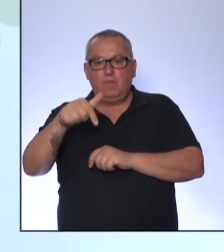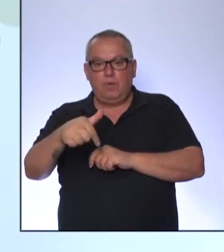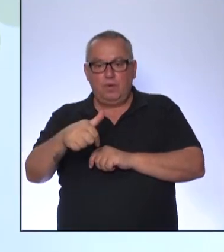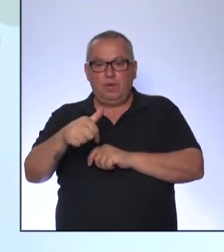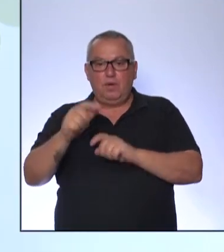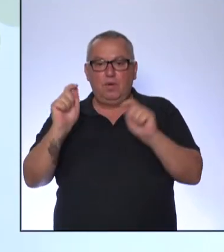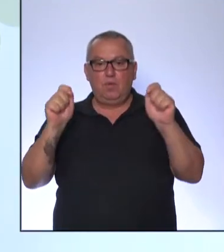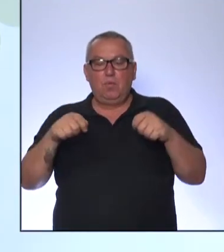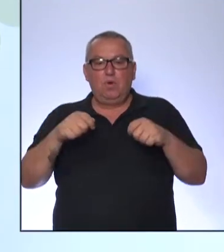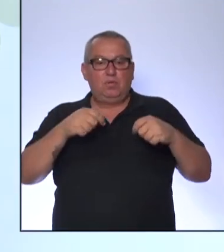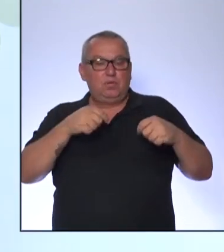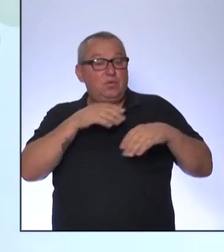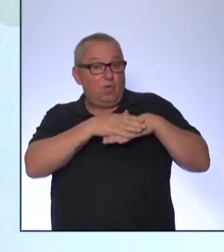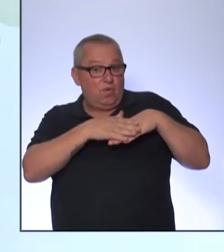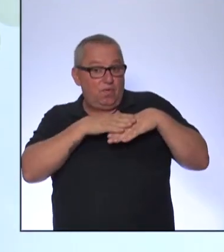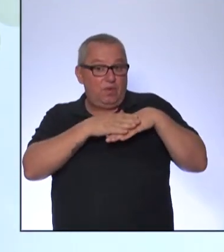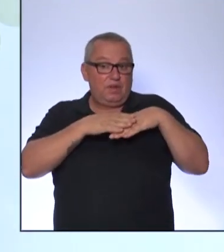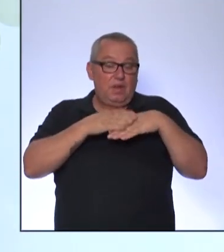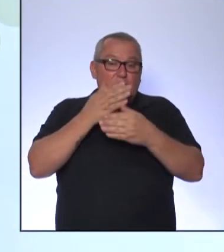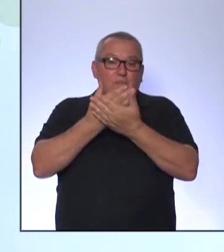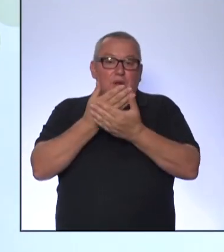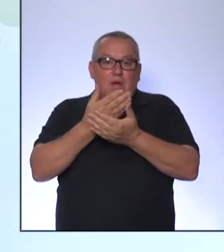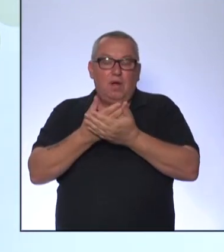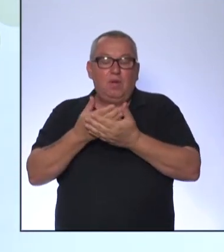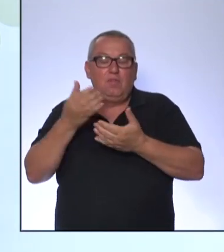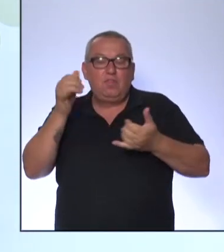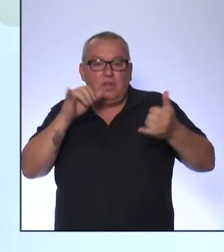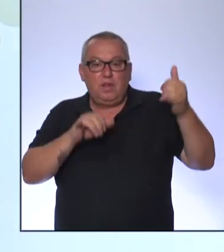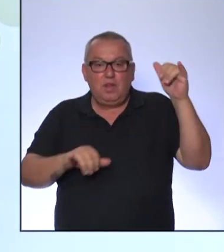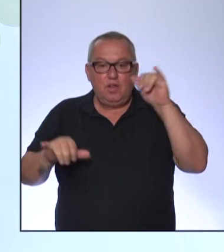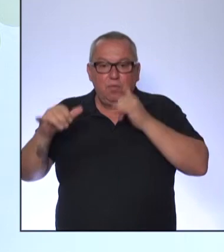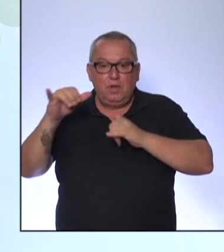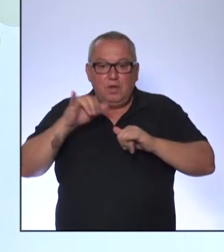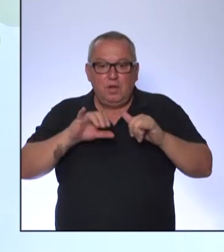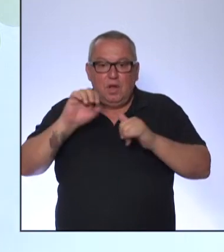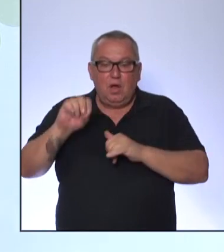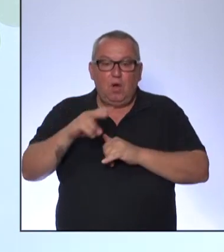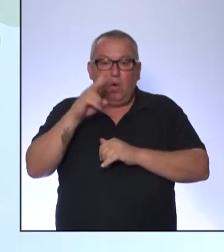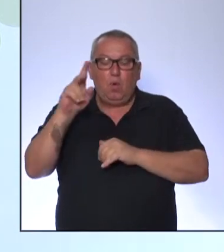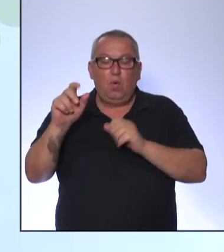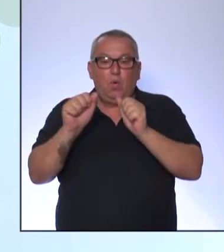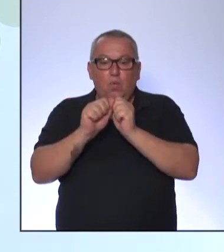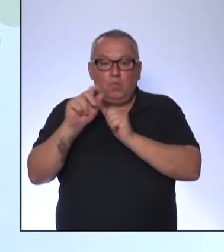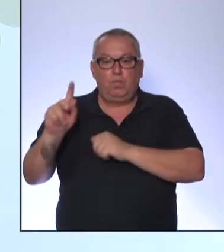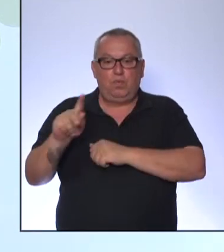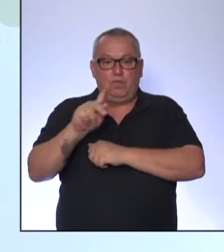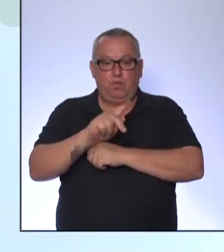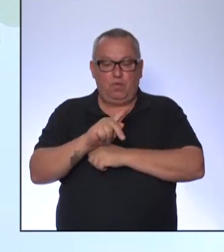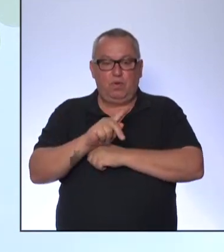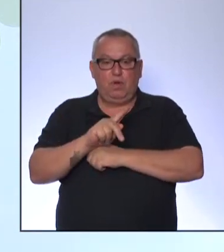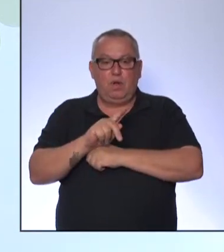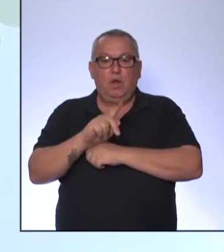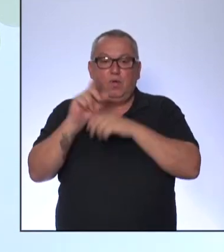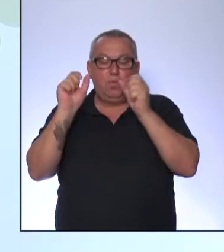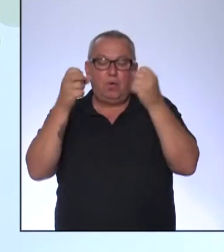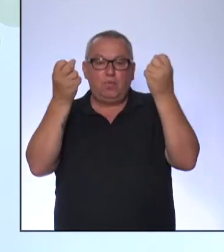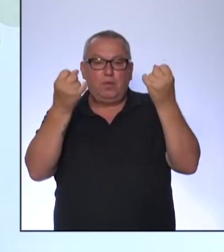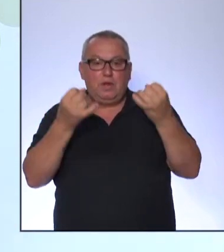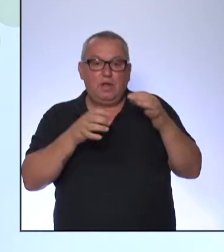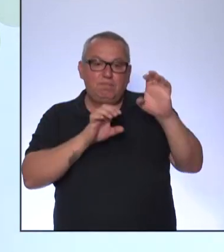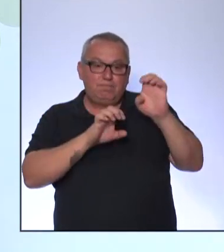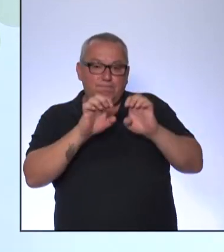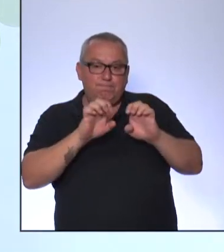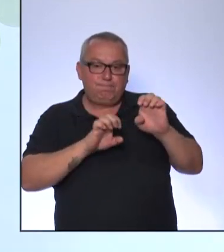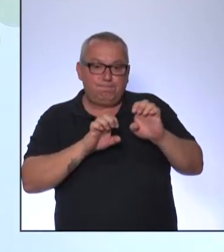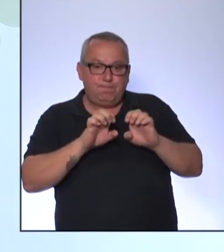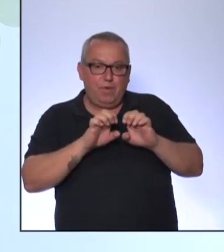gente pode discutir mais numa aula de química ou com o auxílio do professor, da professora de química, essa estrutura. Então, a gente tem uma estrutura que